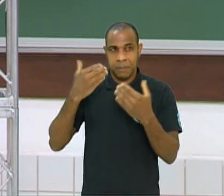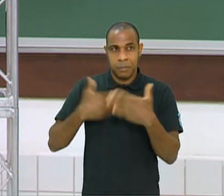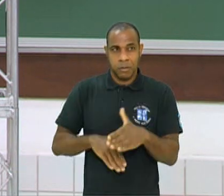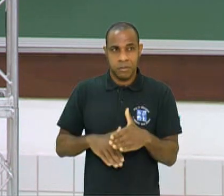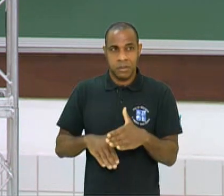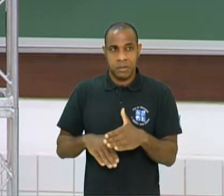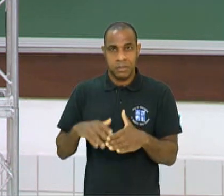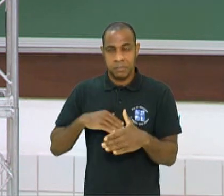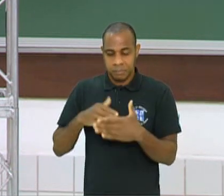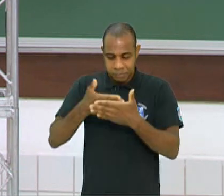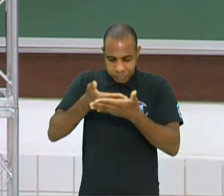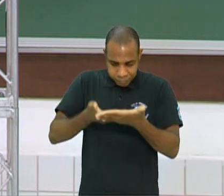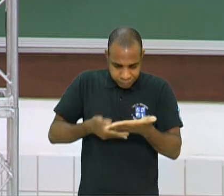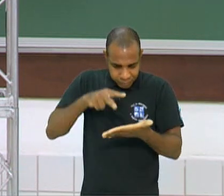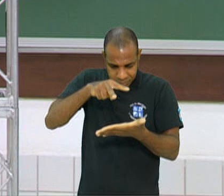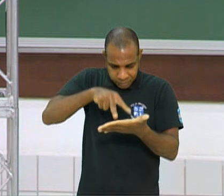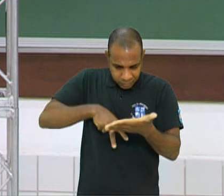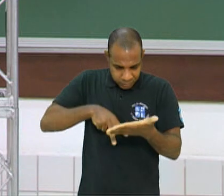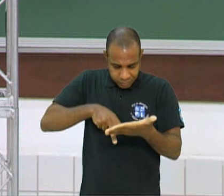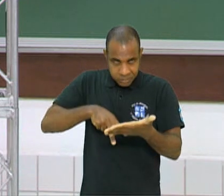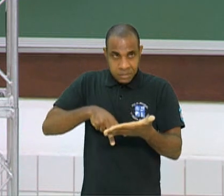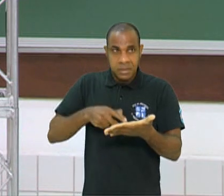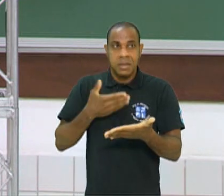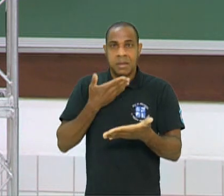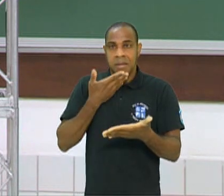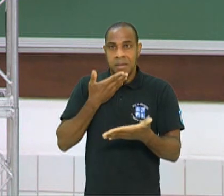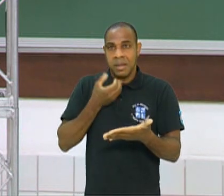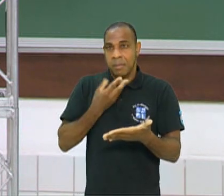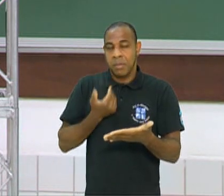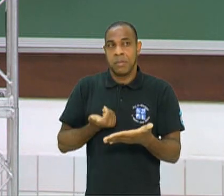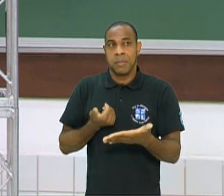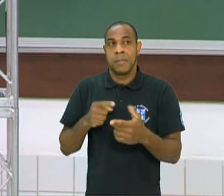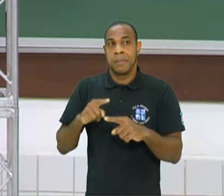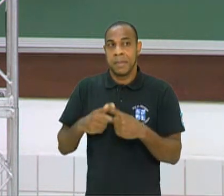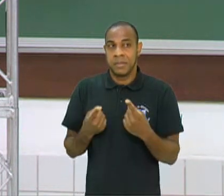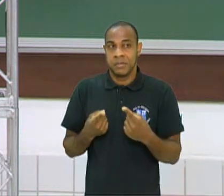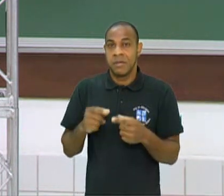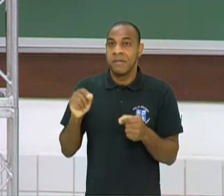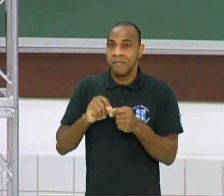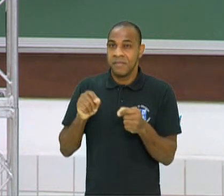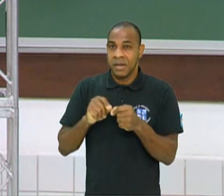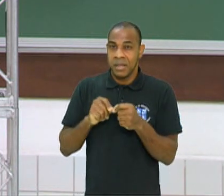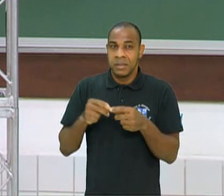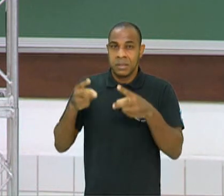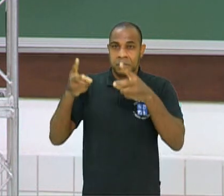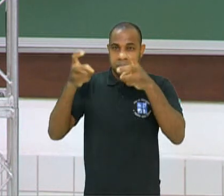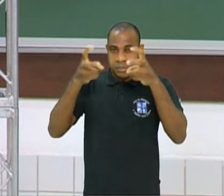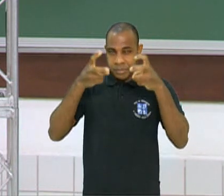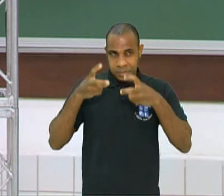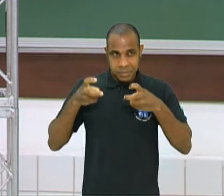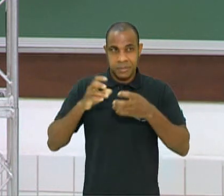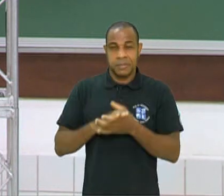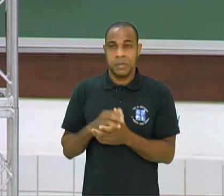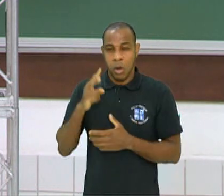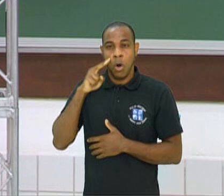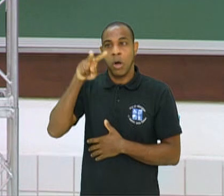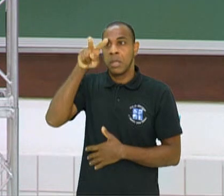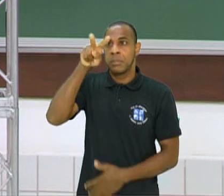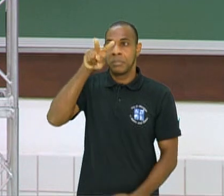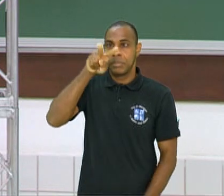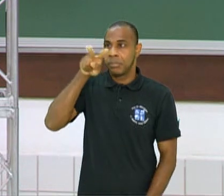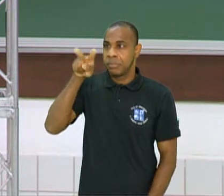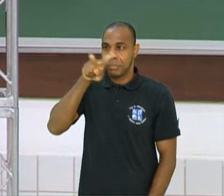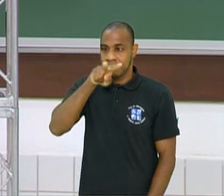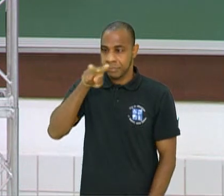se debruçar cuidadosamente sobre um texto. Seria ótimo se fosse possível. Então, façam aquele scanning, dá aquela olhada superficial por